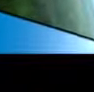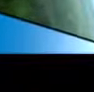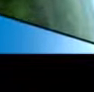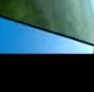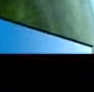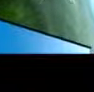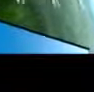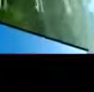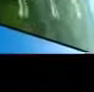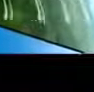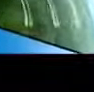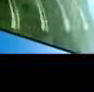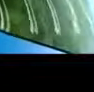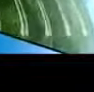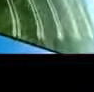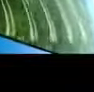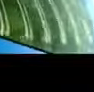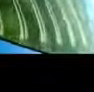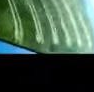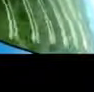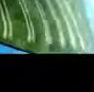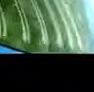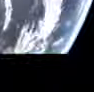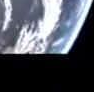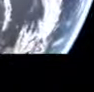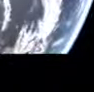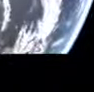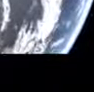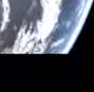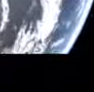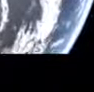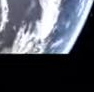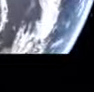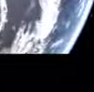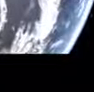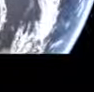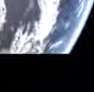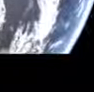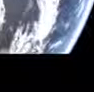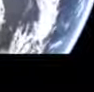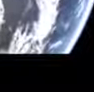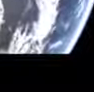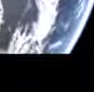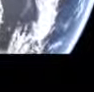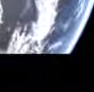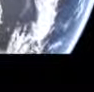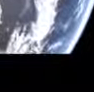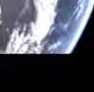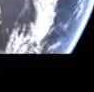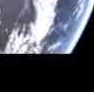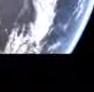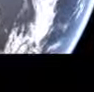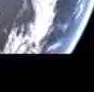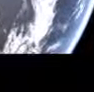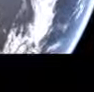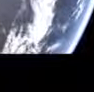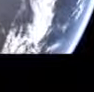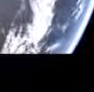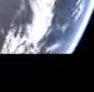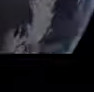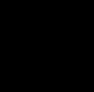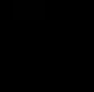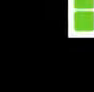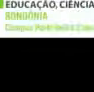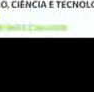Atenção Polos EAD. Após o top de 5 segundos, mais educação, ciência e tecnologia no